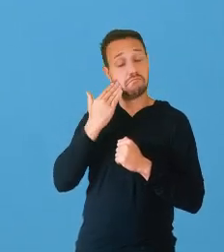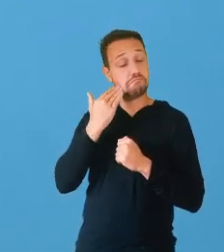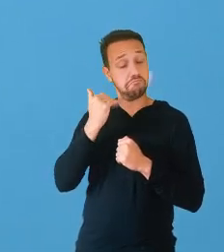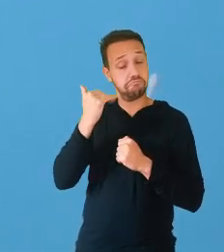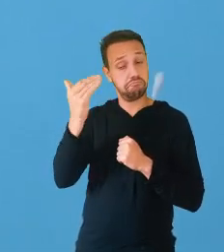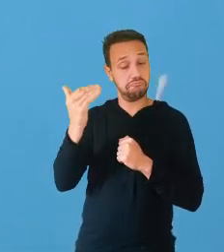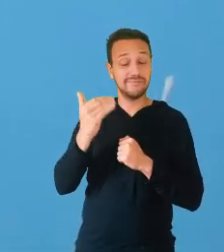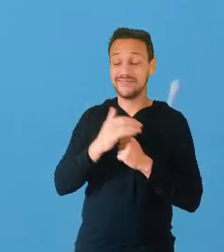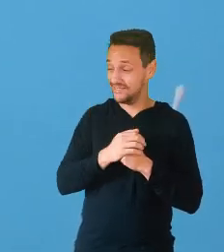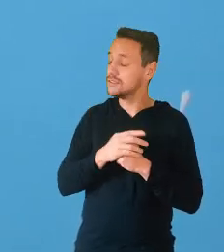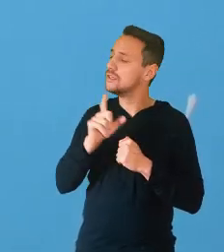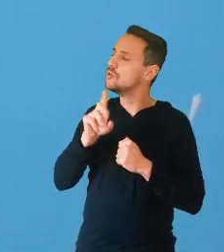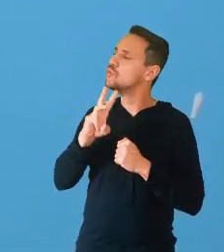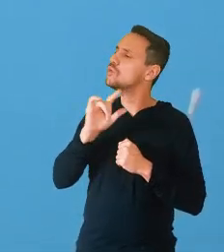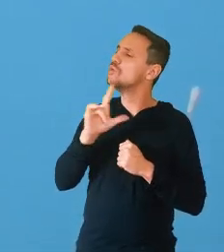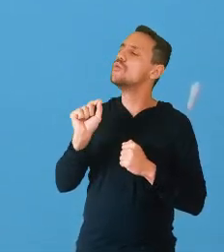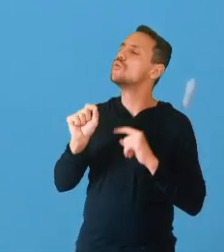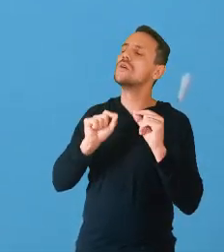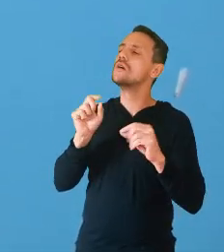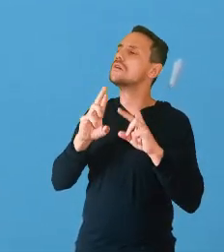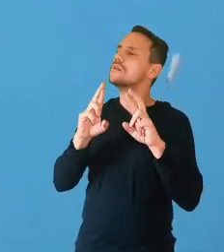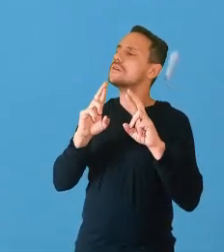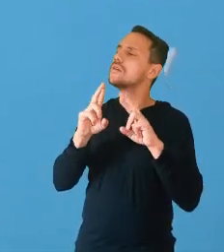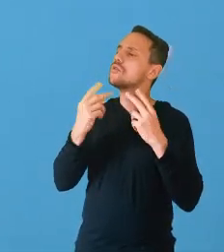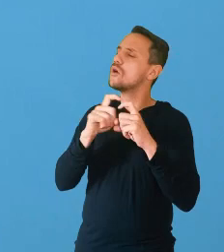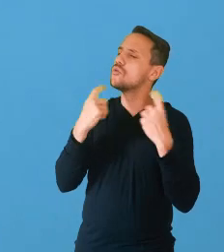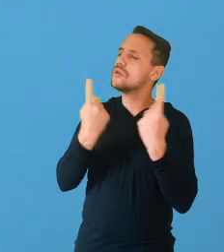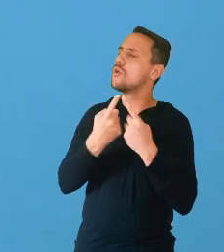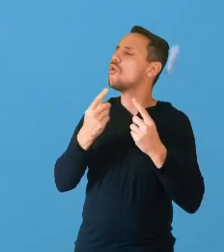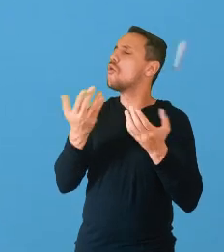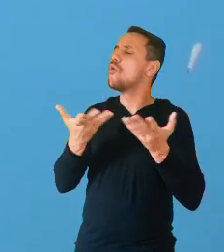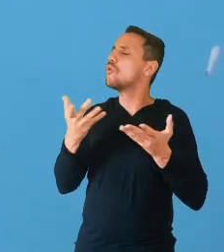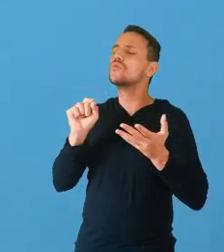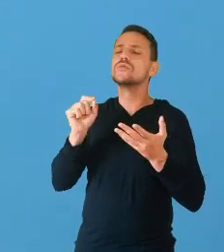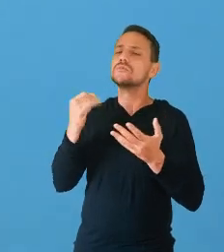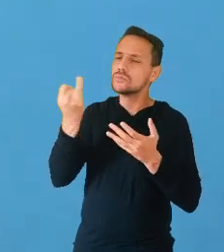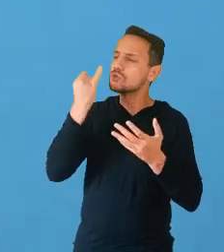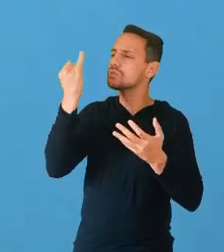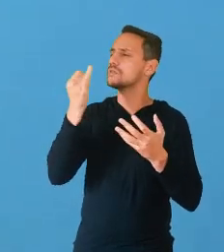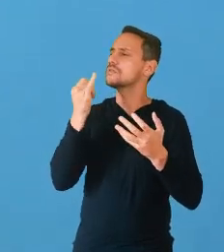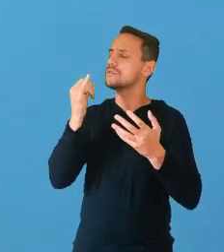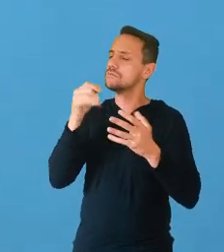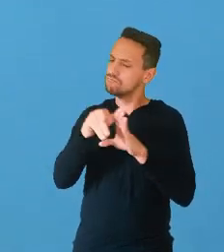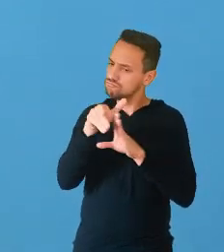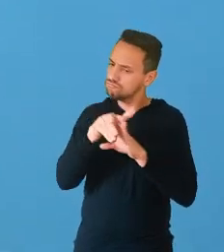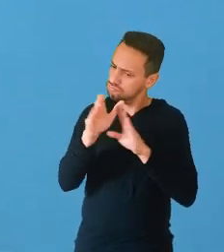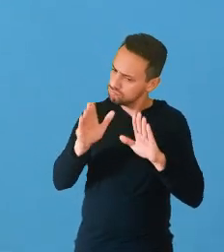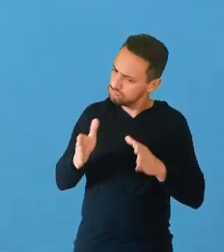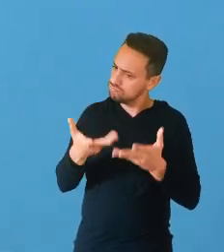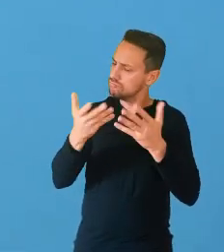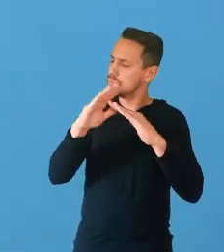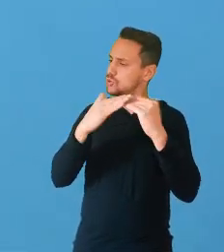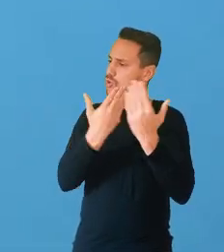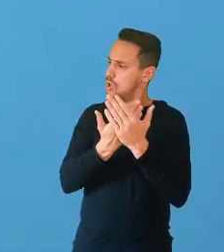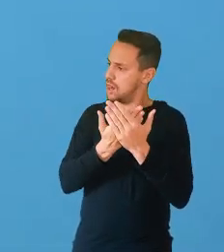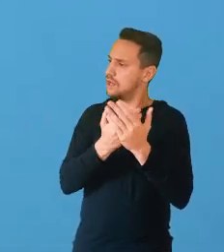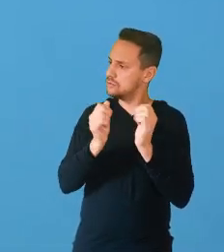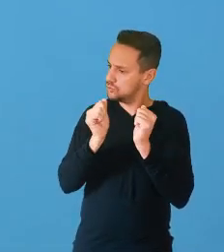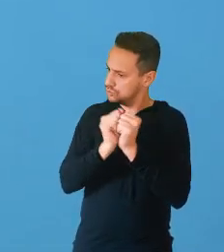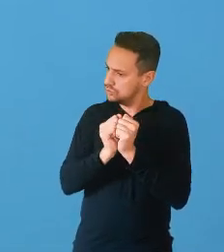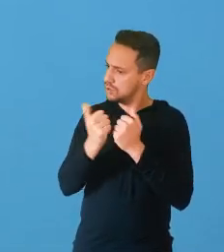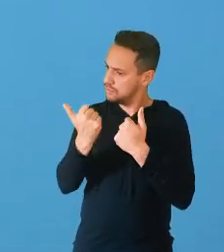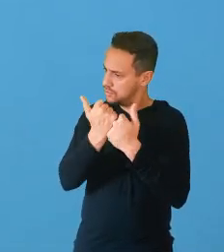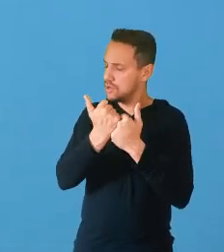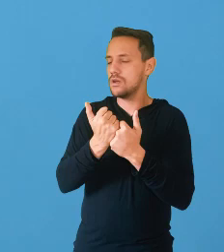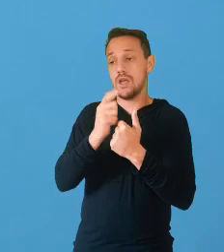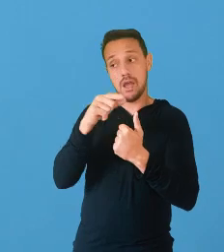conhecida, popular, né? Nossa Rafa. Will, essa reunião hoje tão importante para falar um pouquinho sobre assessoria escolar, um trabalho que a gente